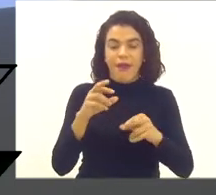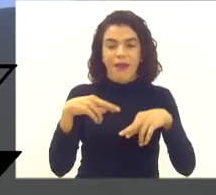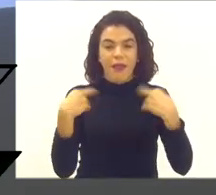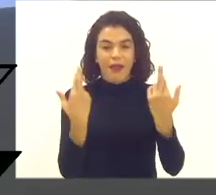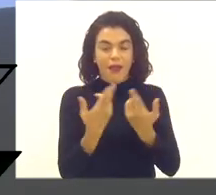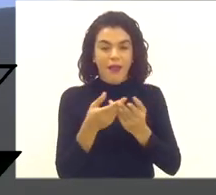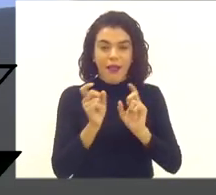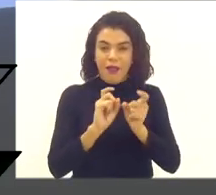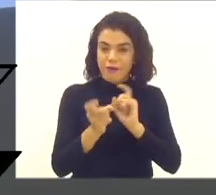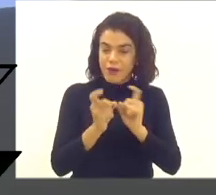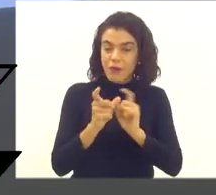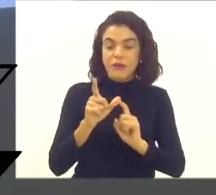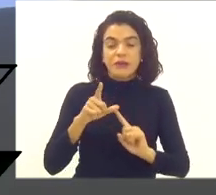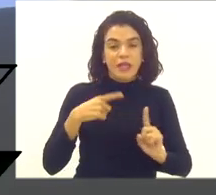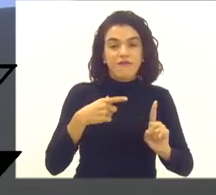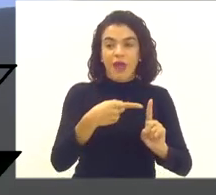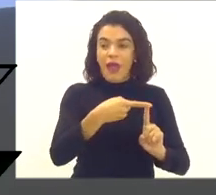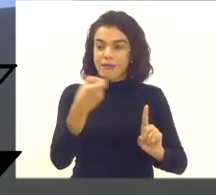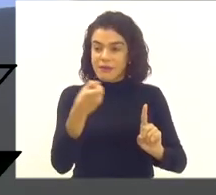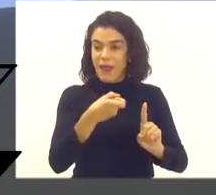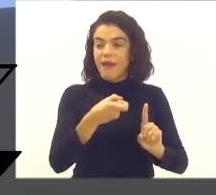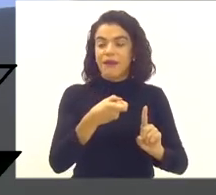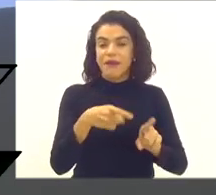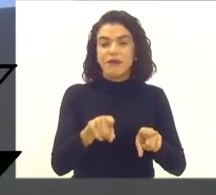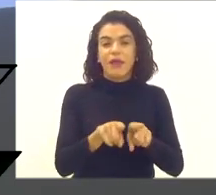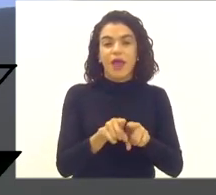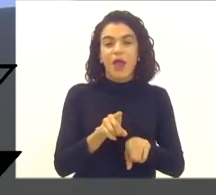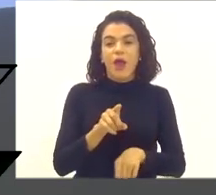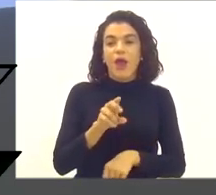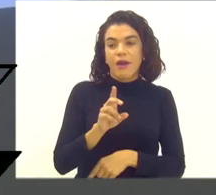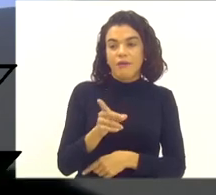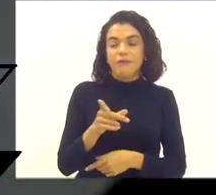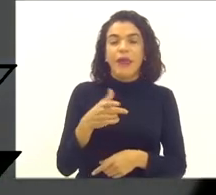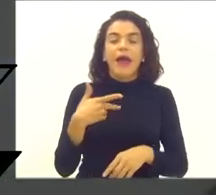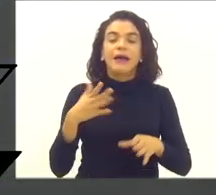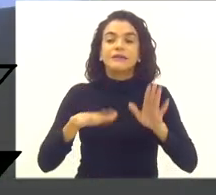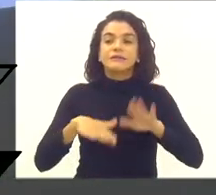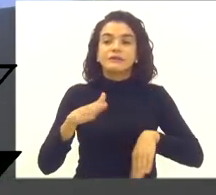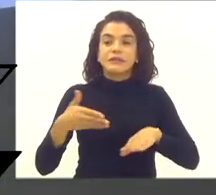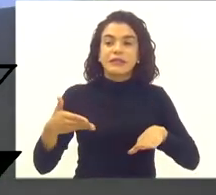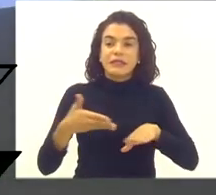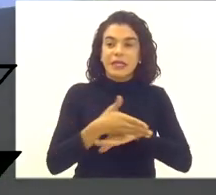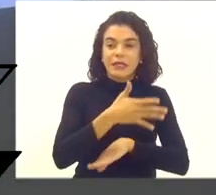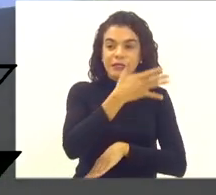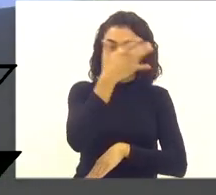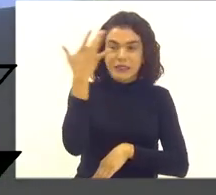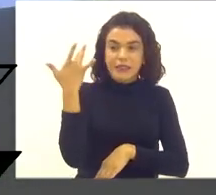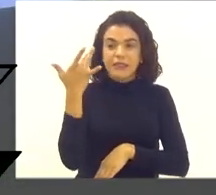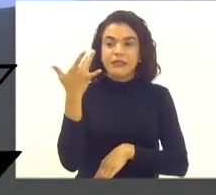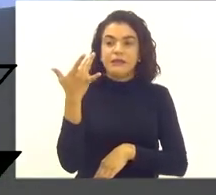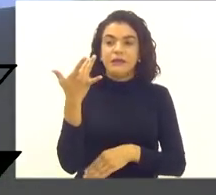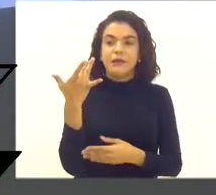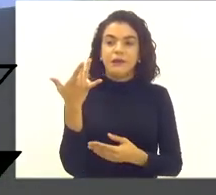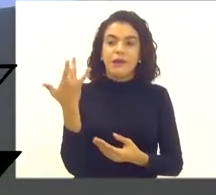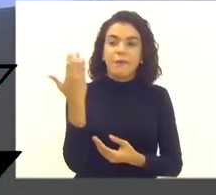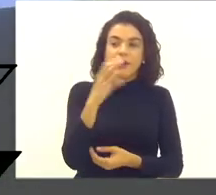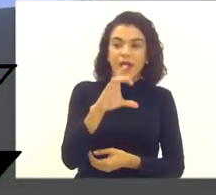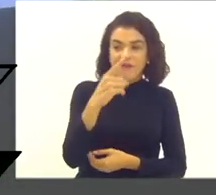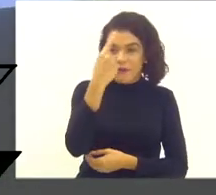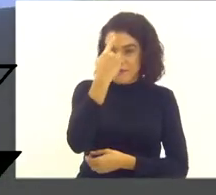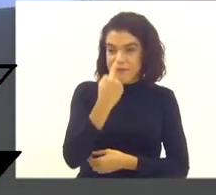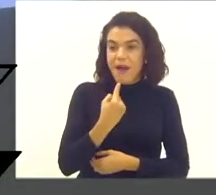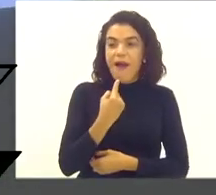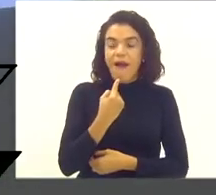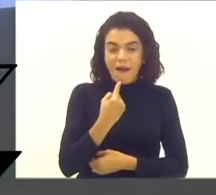e teve muitos ataques que eram chamados de um bomben que de repente entrava alguém começava postar umas imagens né